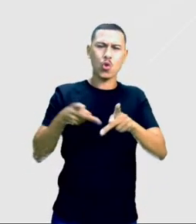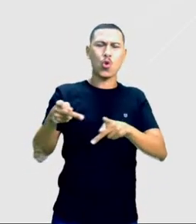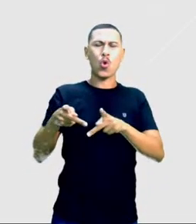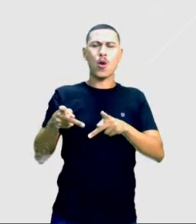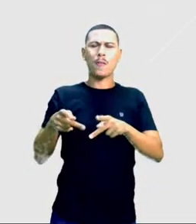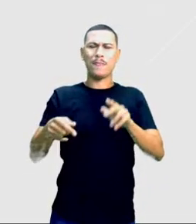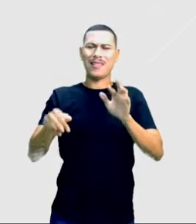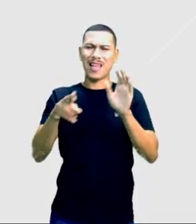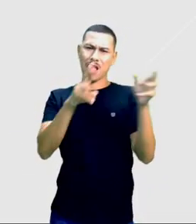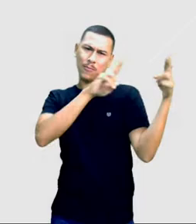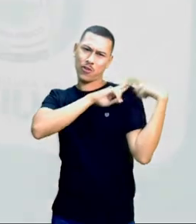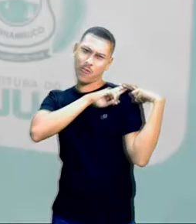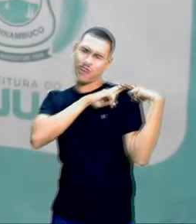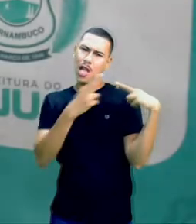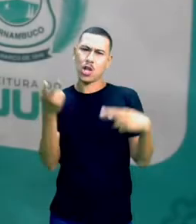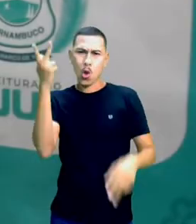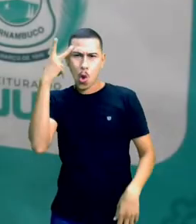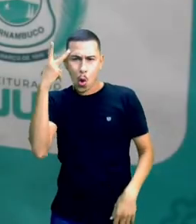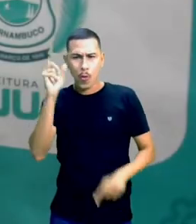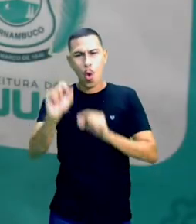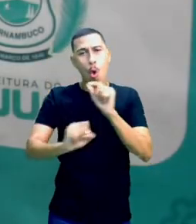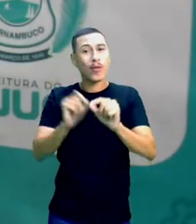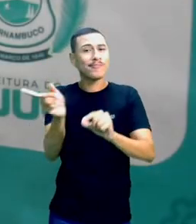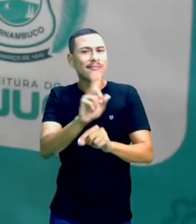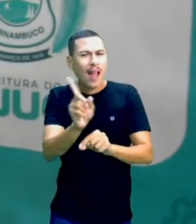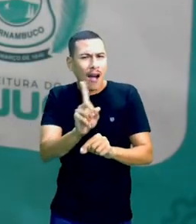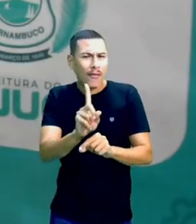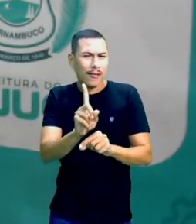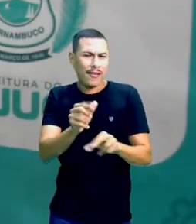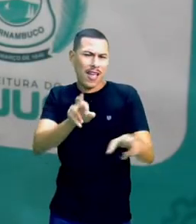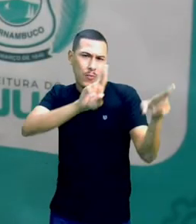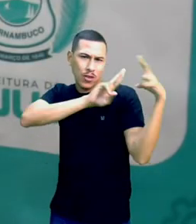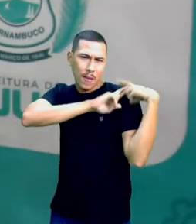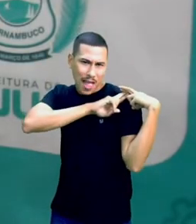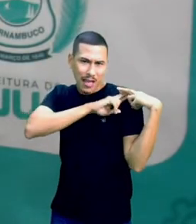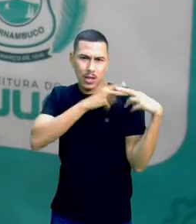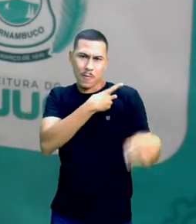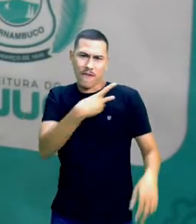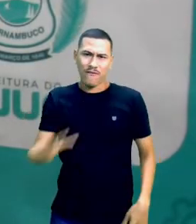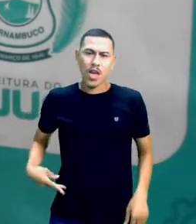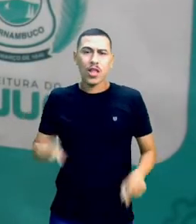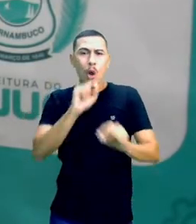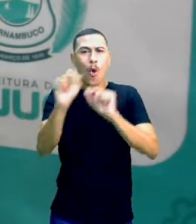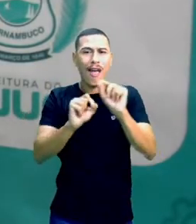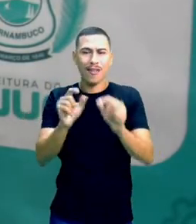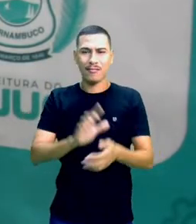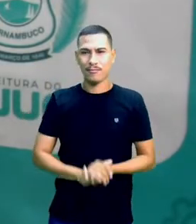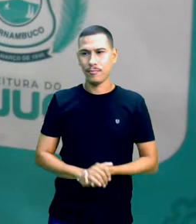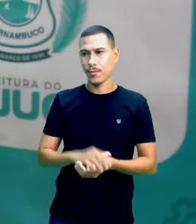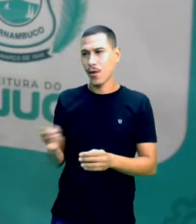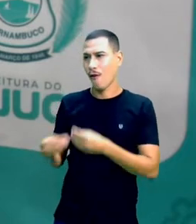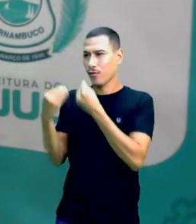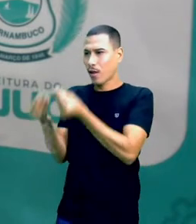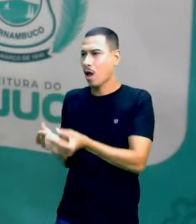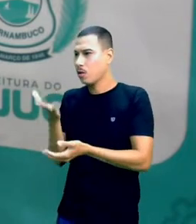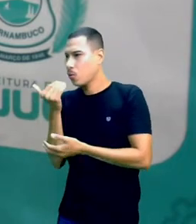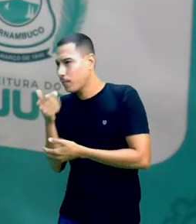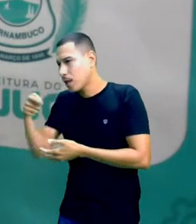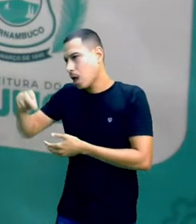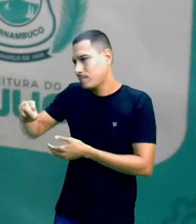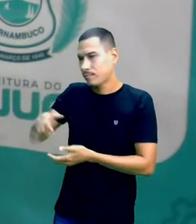de função, para ficar bem claro para vocês aqui, de um vereador, é distribuir cestas, ou seja, produtos,